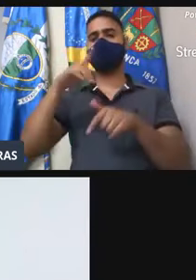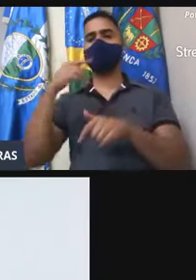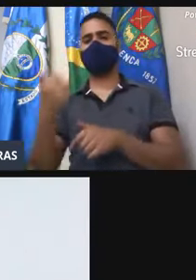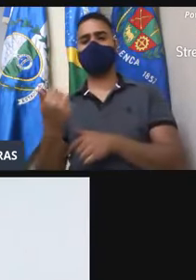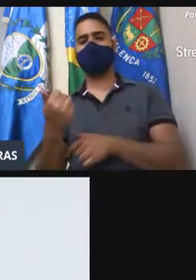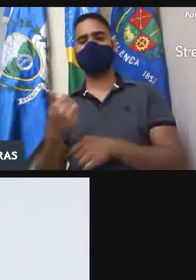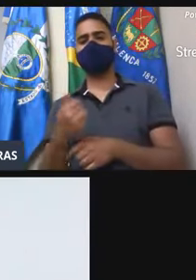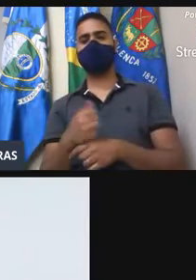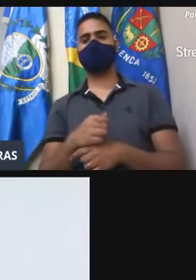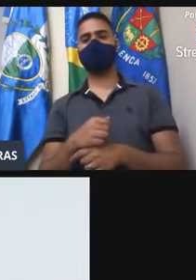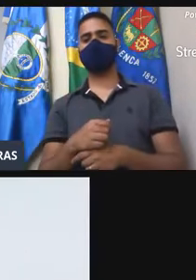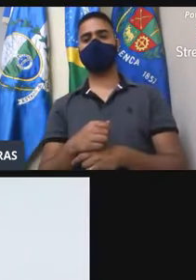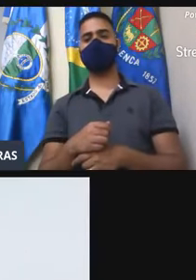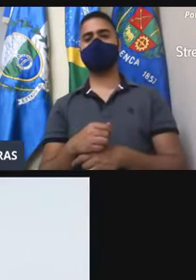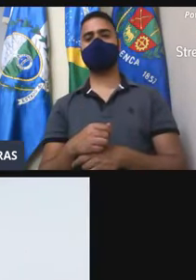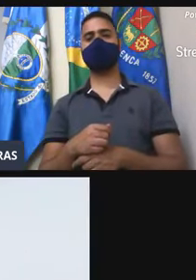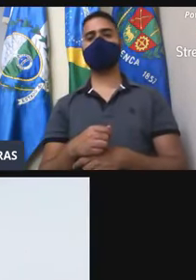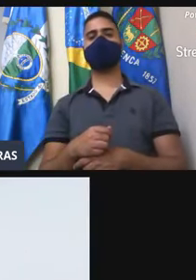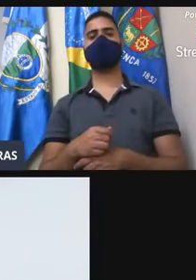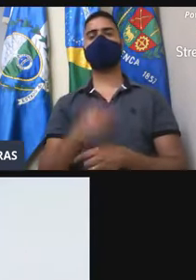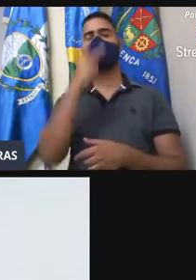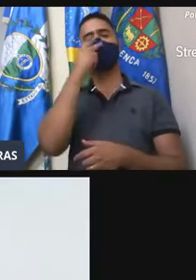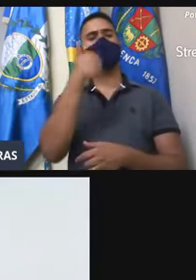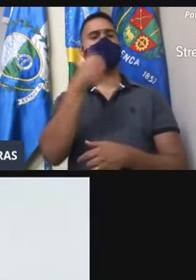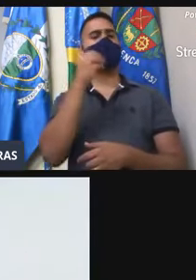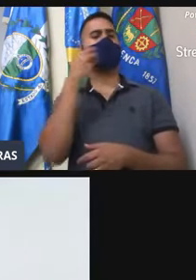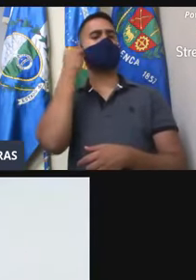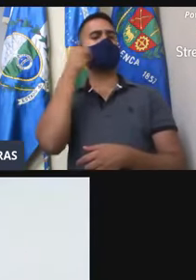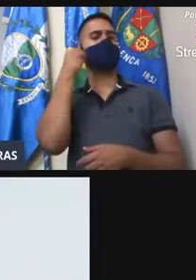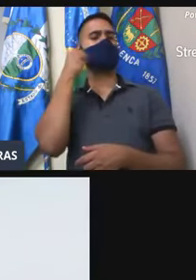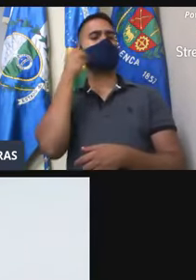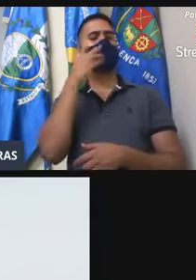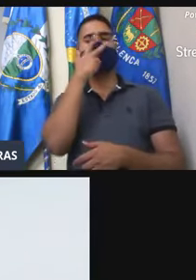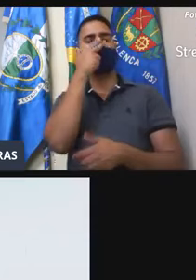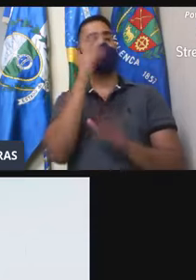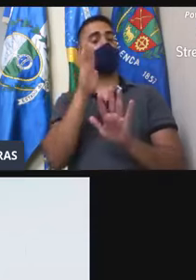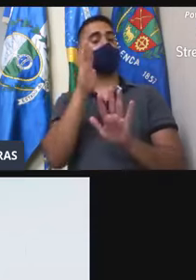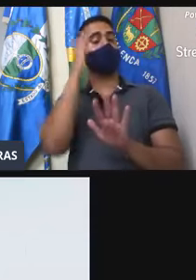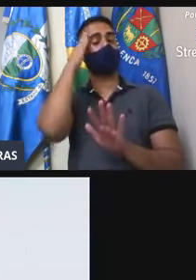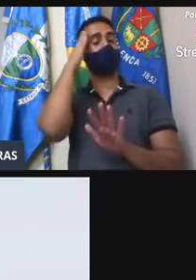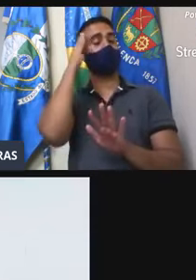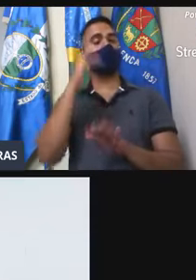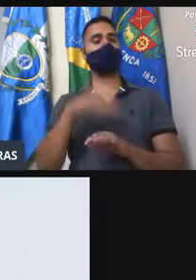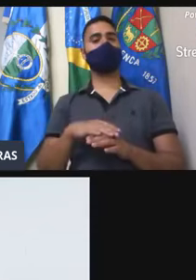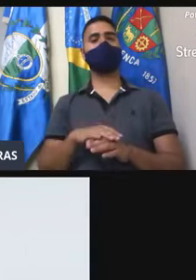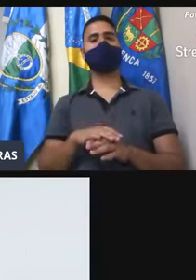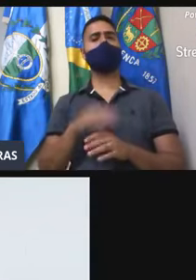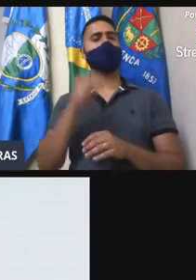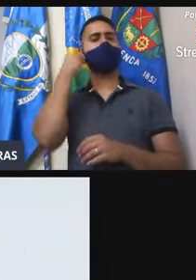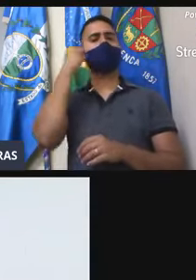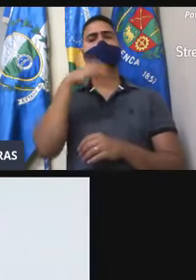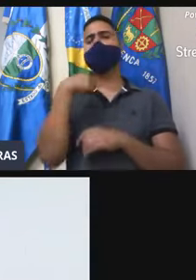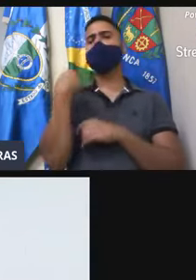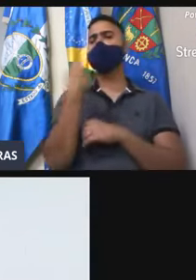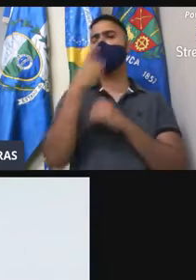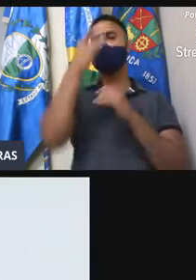nos hotéis. Parece que é isso, tá, vereadora? 10 testes. E a demanda lá é para que se testasse todos, o pessoal do posto de gasolina,